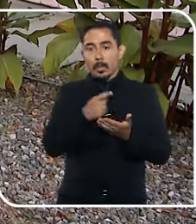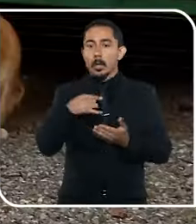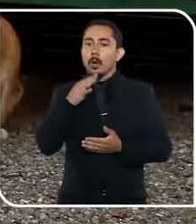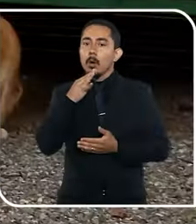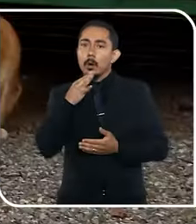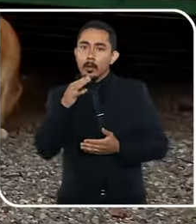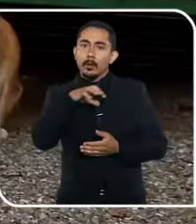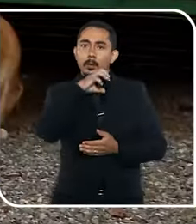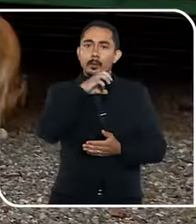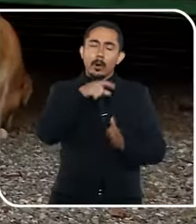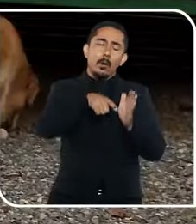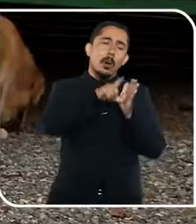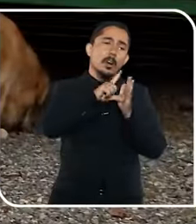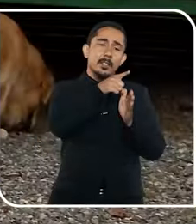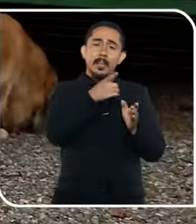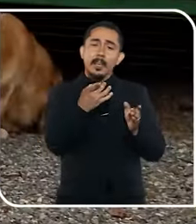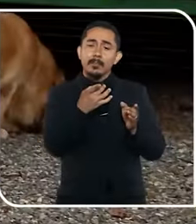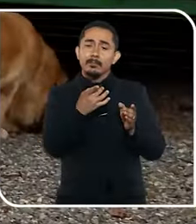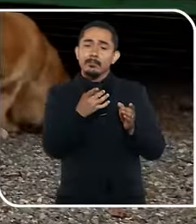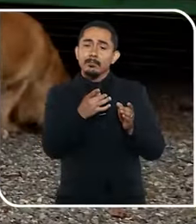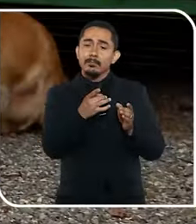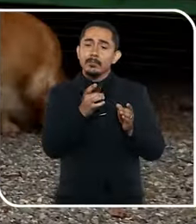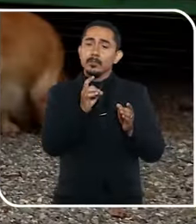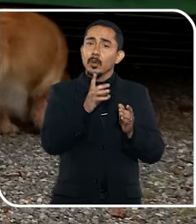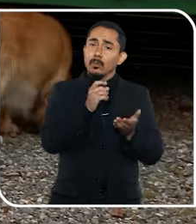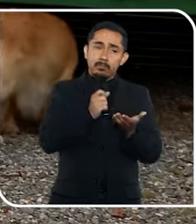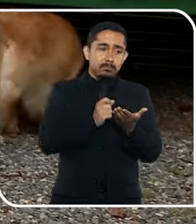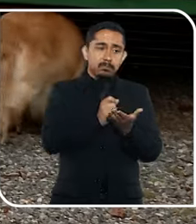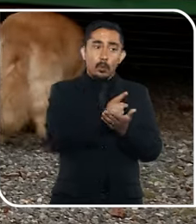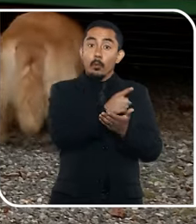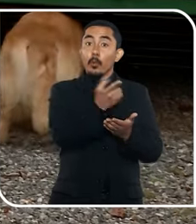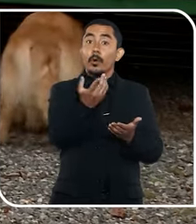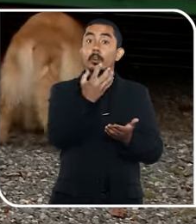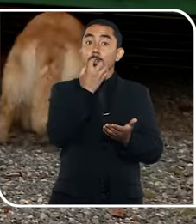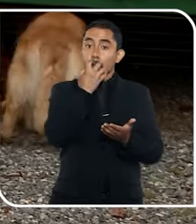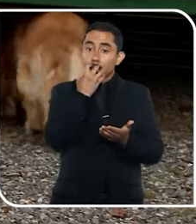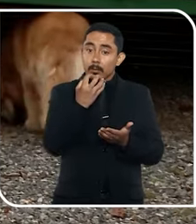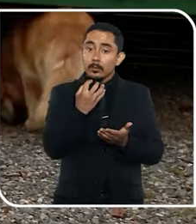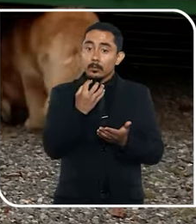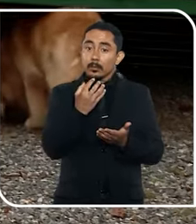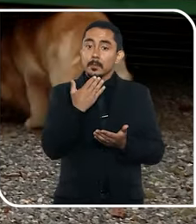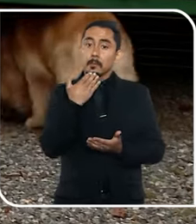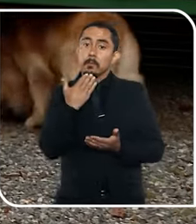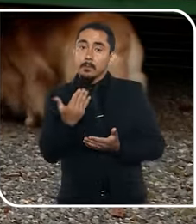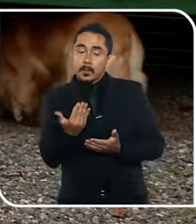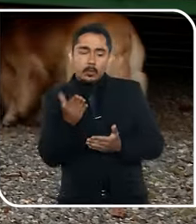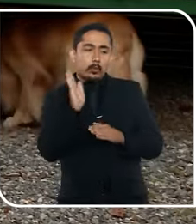quando o casal estava junto? Na verdade, antes dele, quando eles compraram,